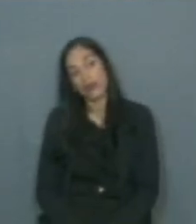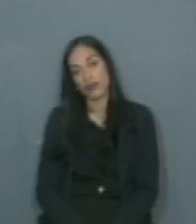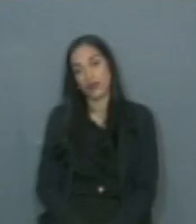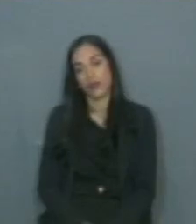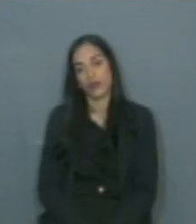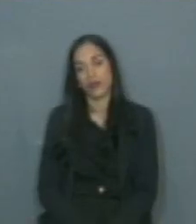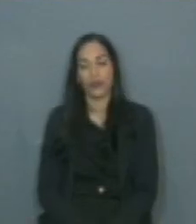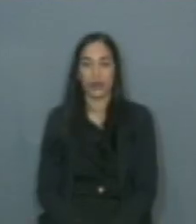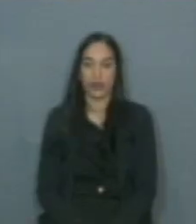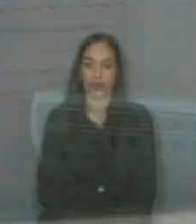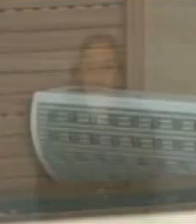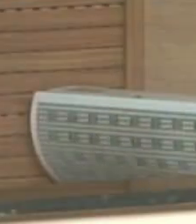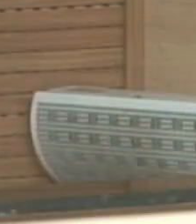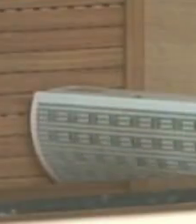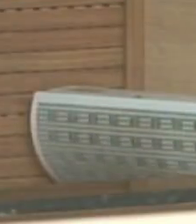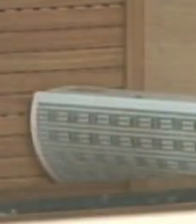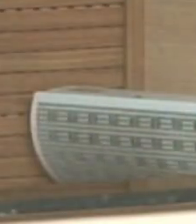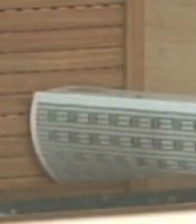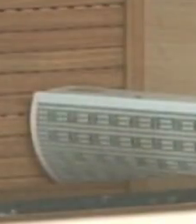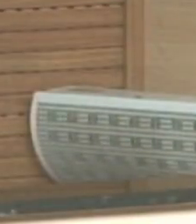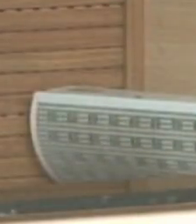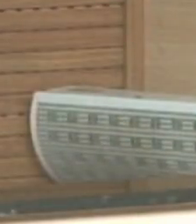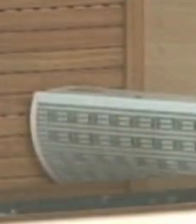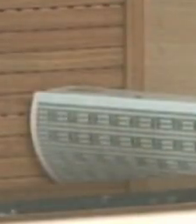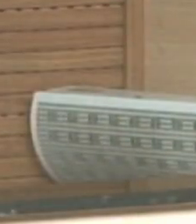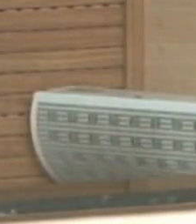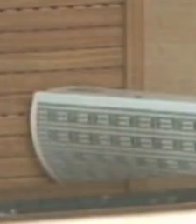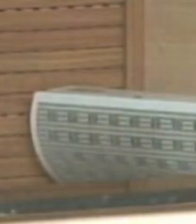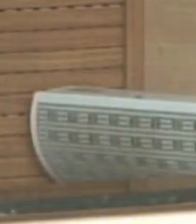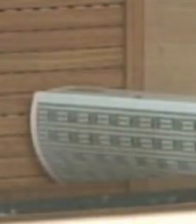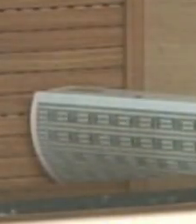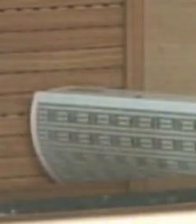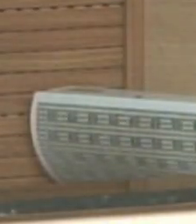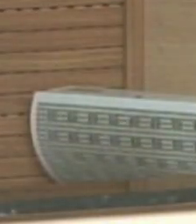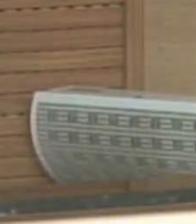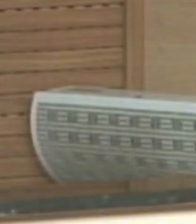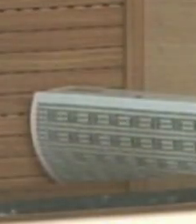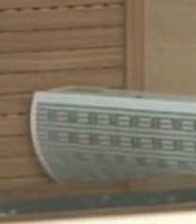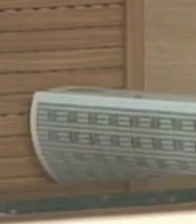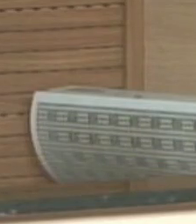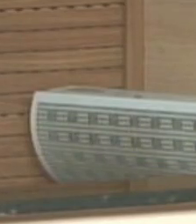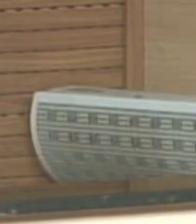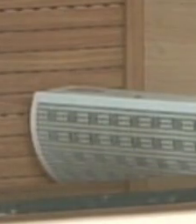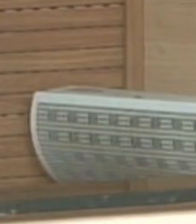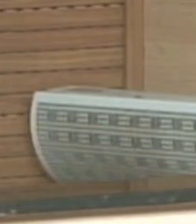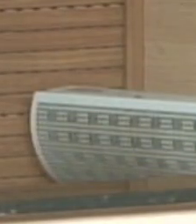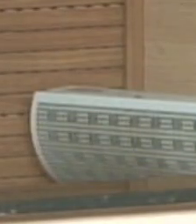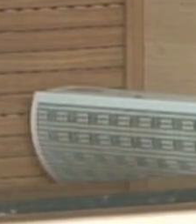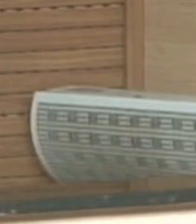Deixa eu só encontrar aqui.